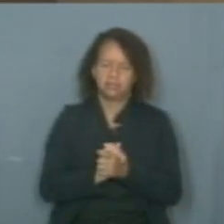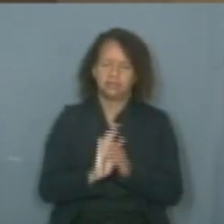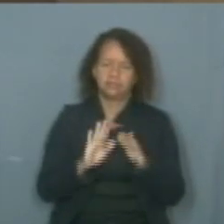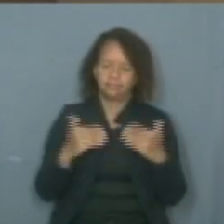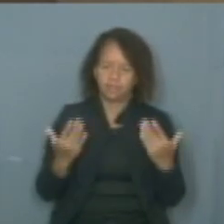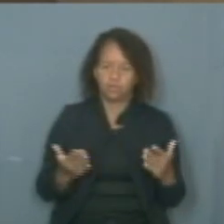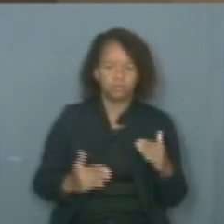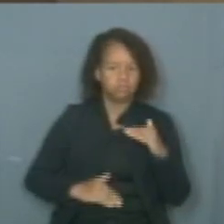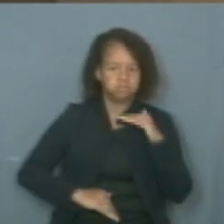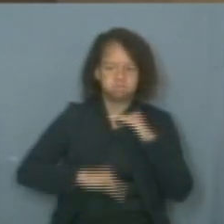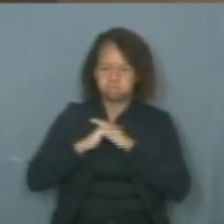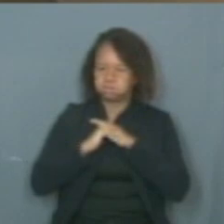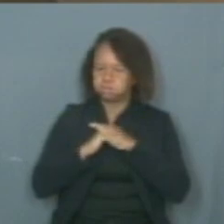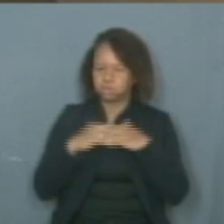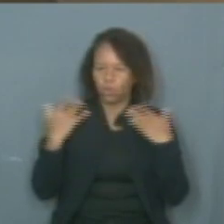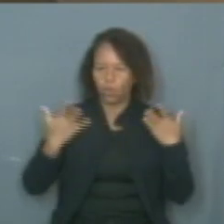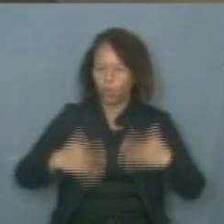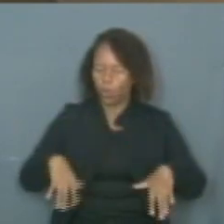é um absurdo